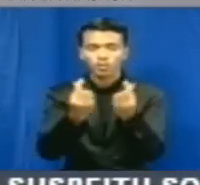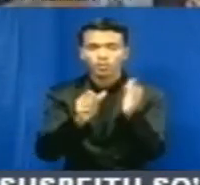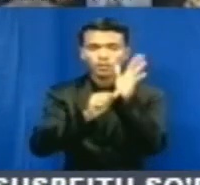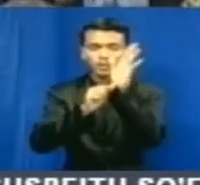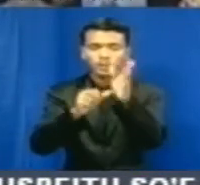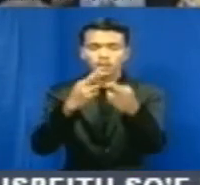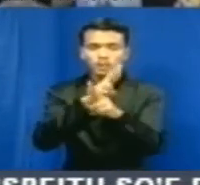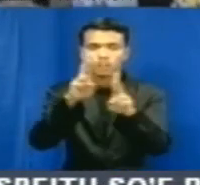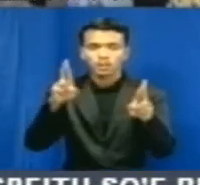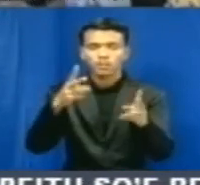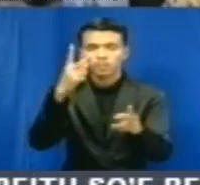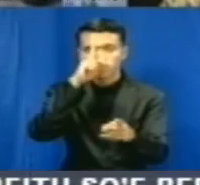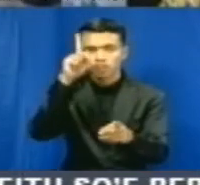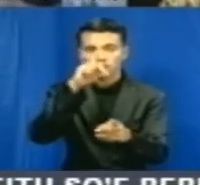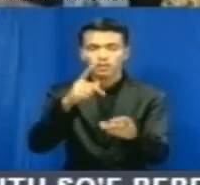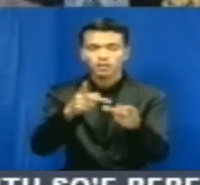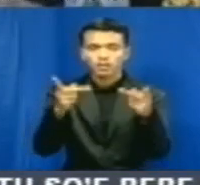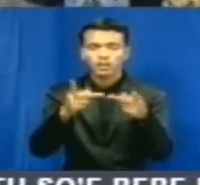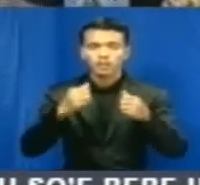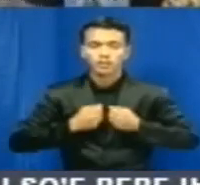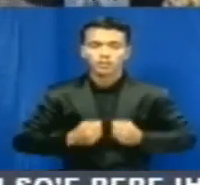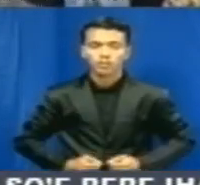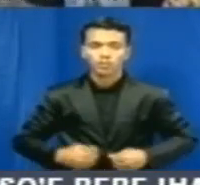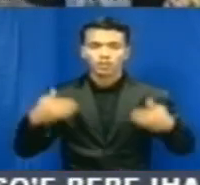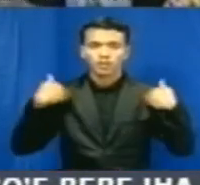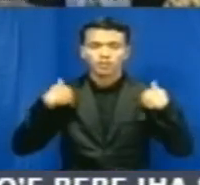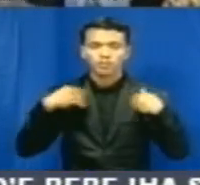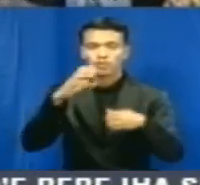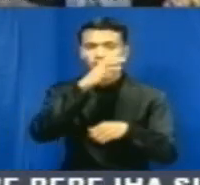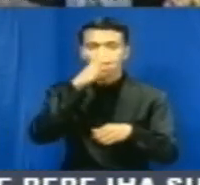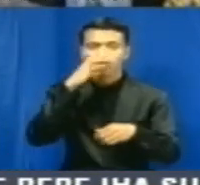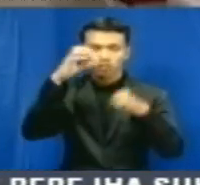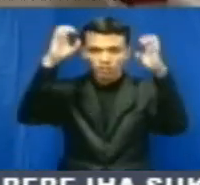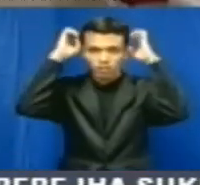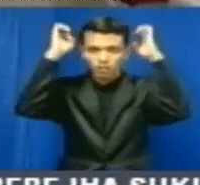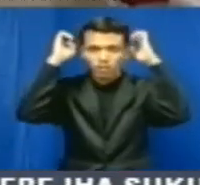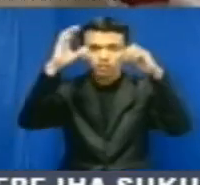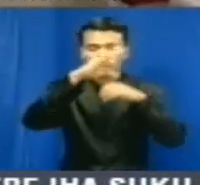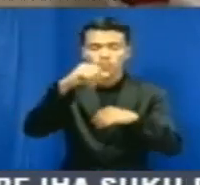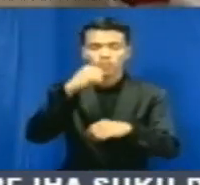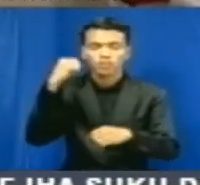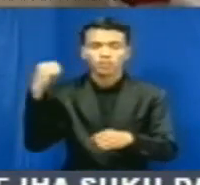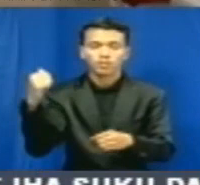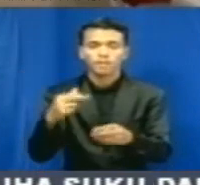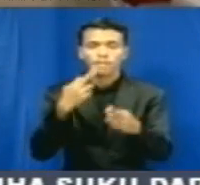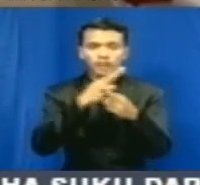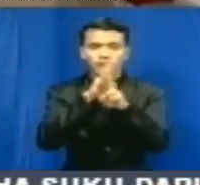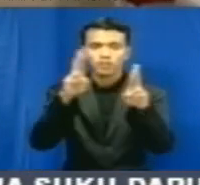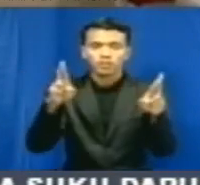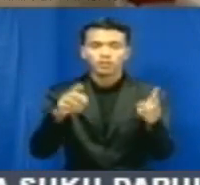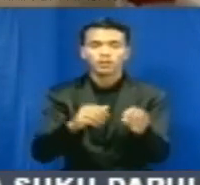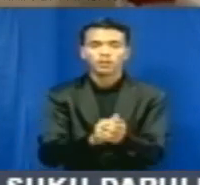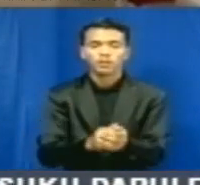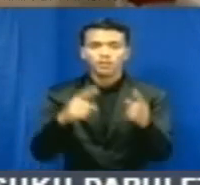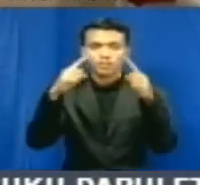apresenta resultado pesquisa, e a área saúde animal, agricultura, educação, no Selectan. Resultado